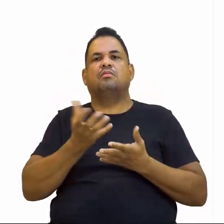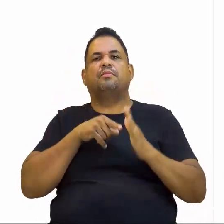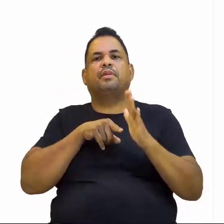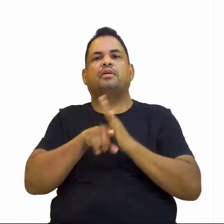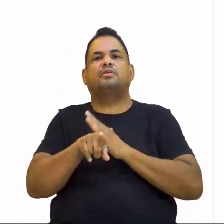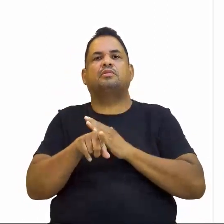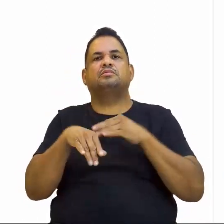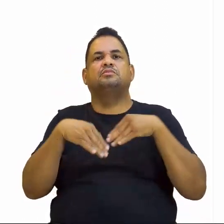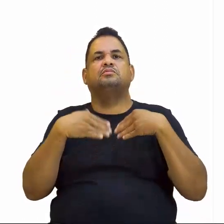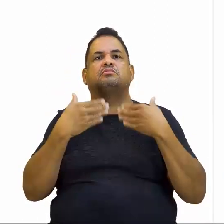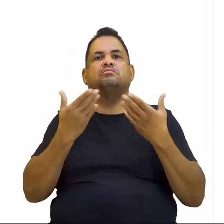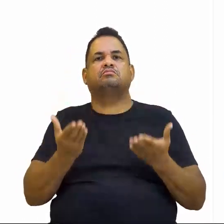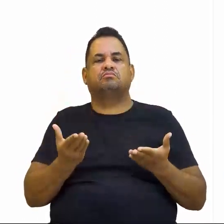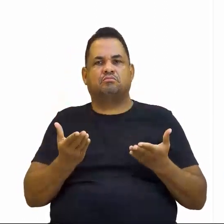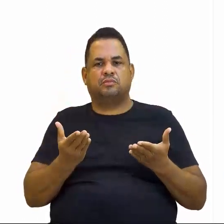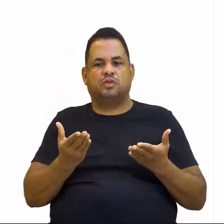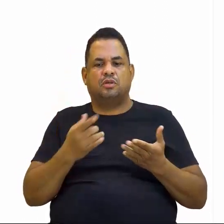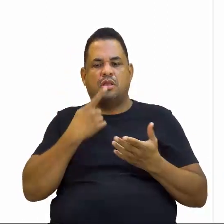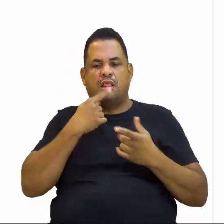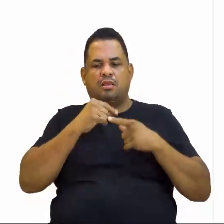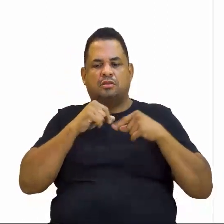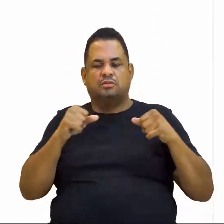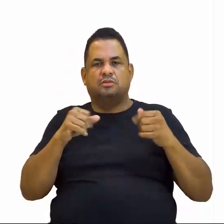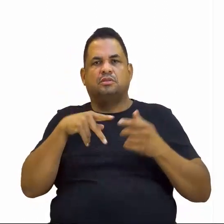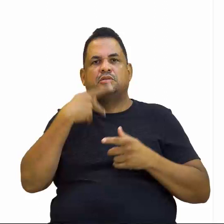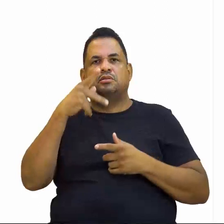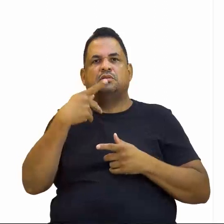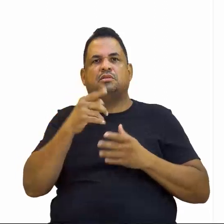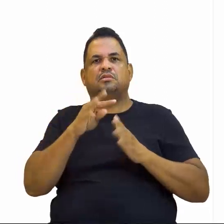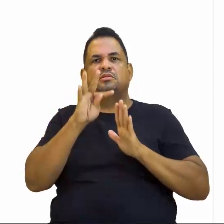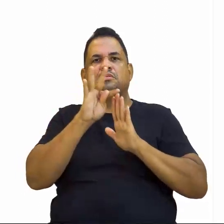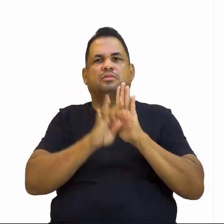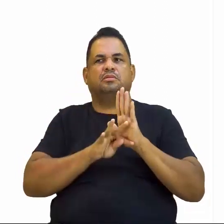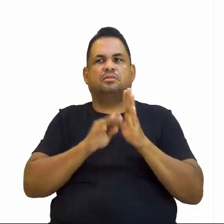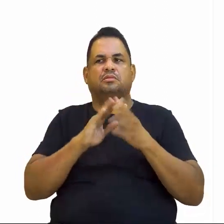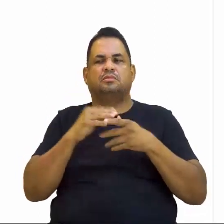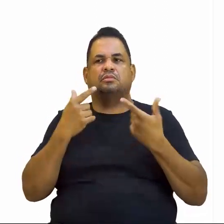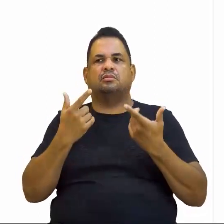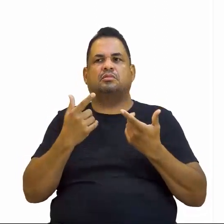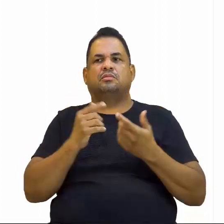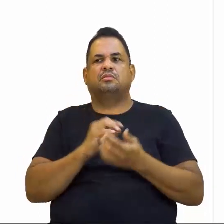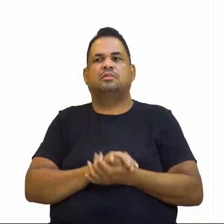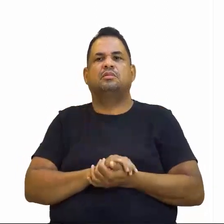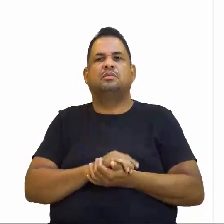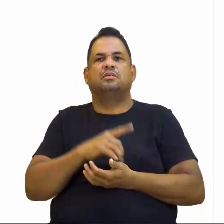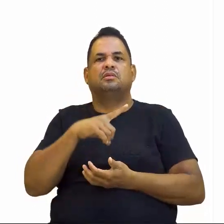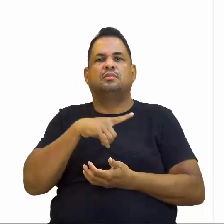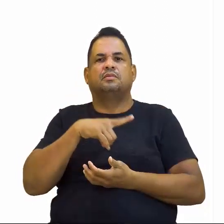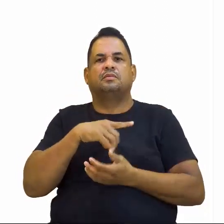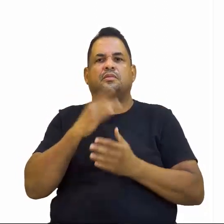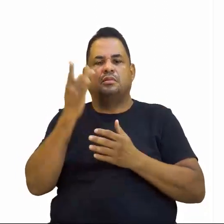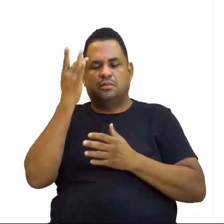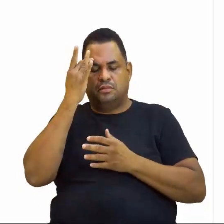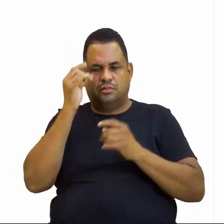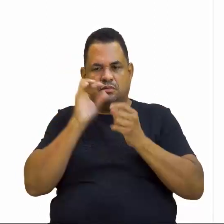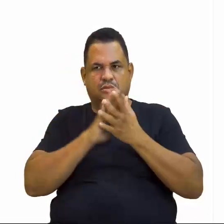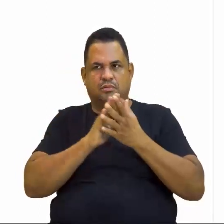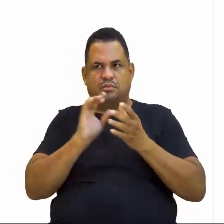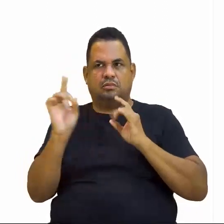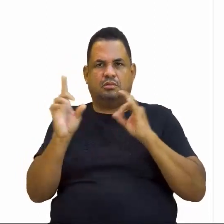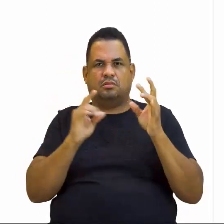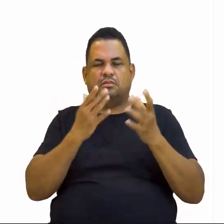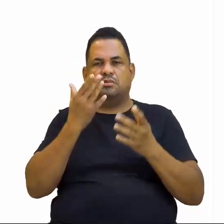identifique quais foram os sais citados aqui e que você dê as fórmulas de cada